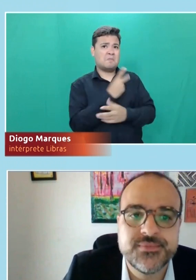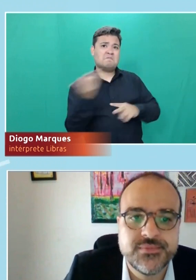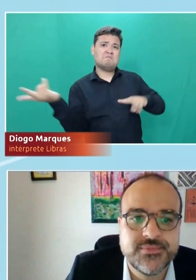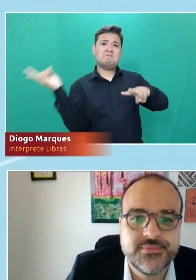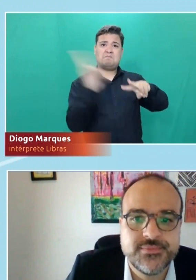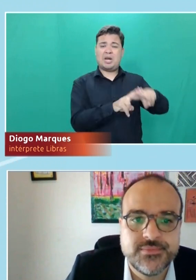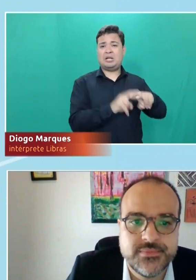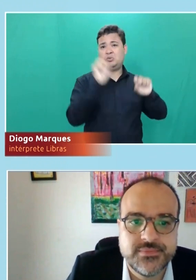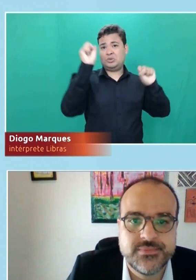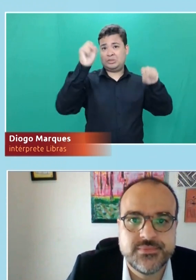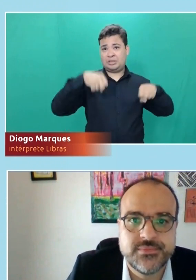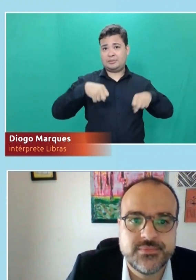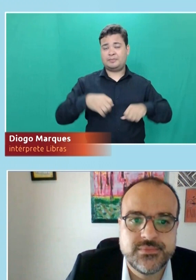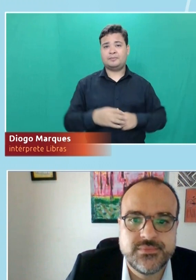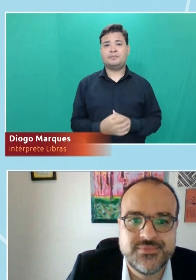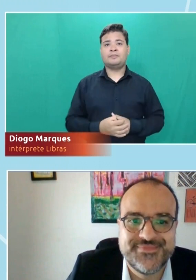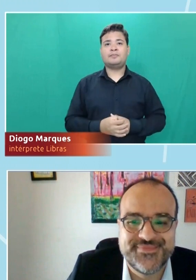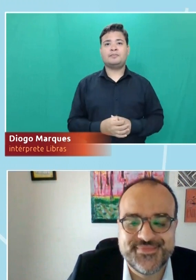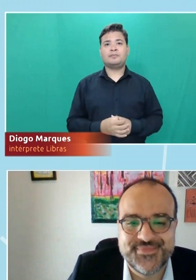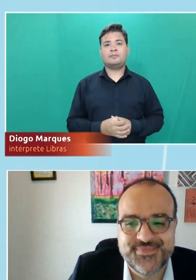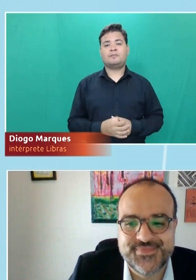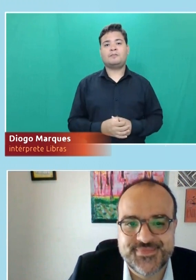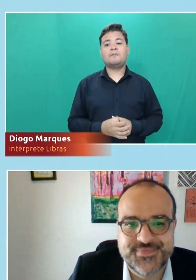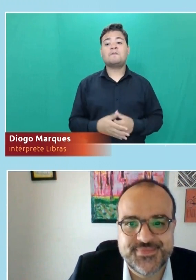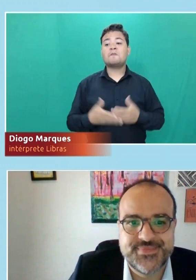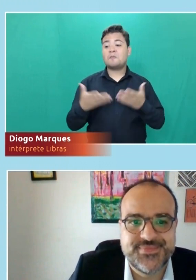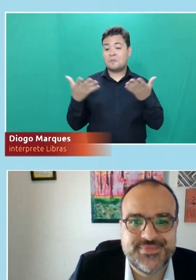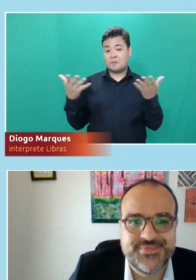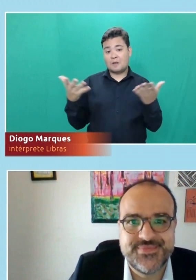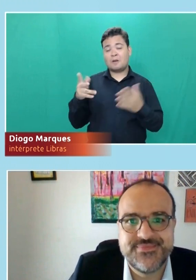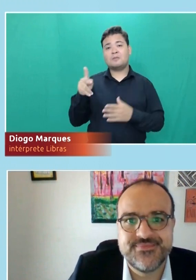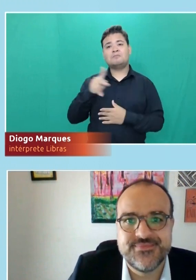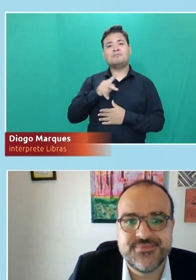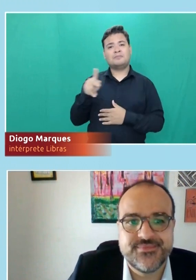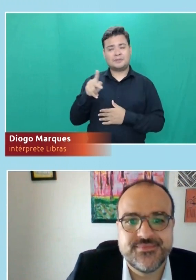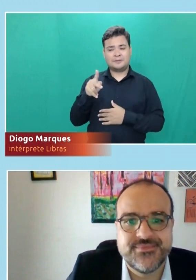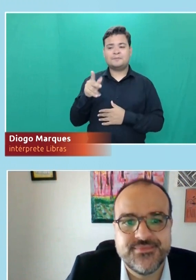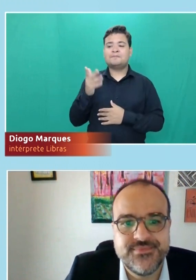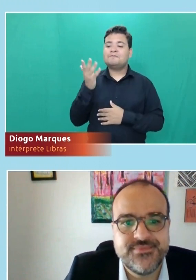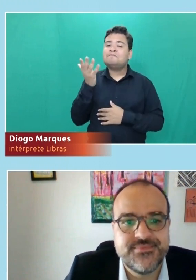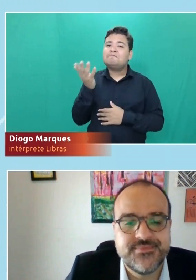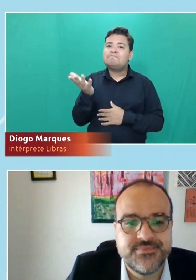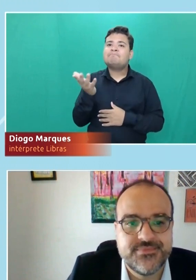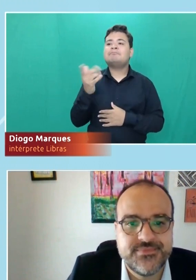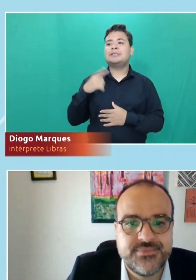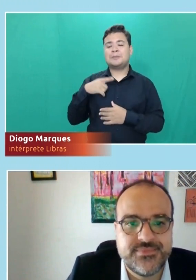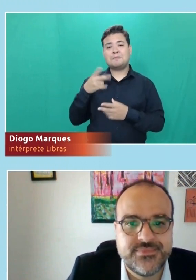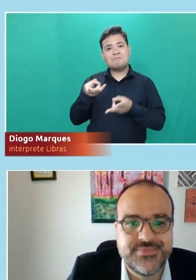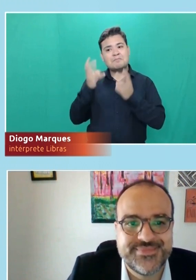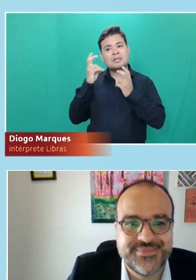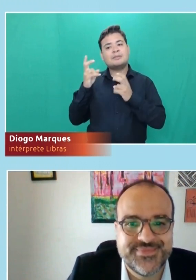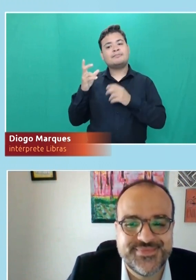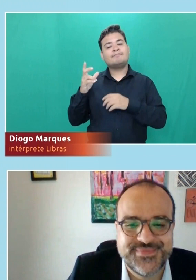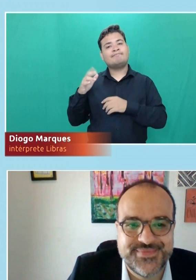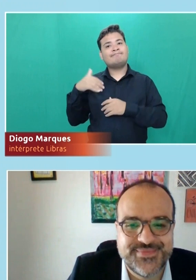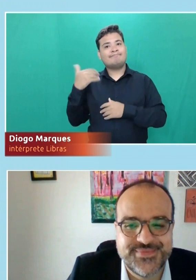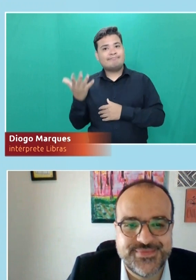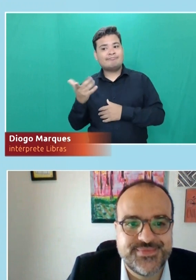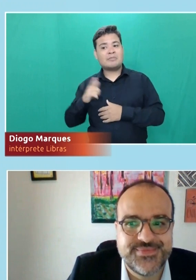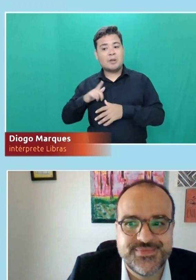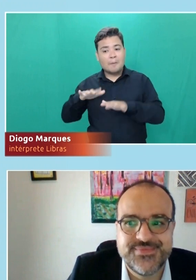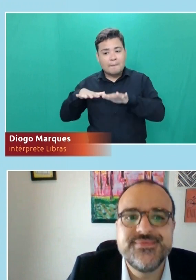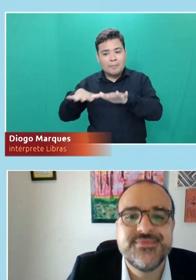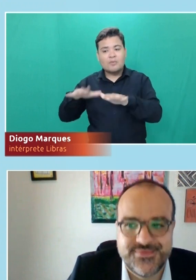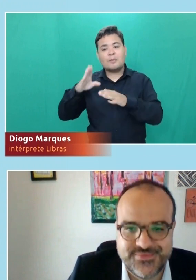legislação. Bom, para finalizar, professora, a gente tem visto um outro movimento, principalmente com